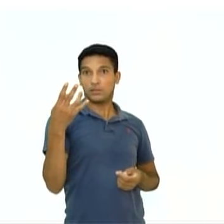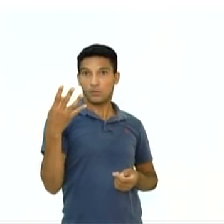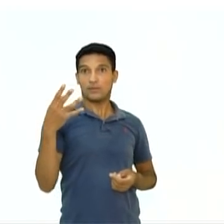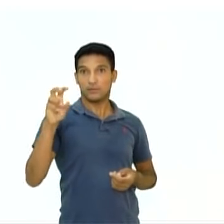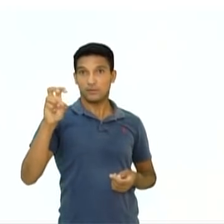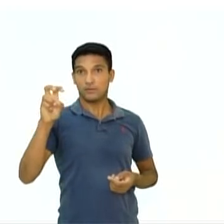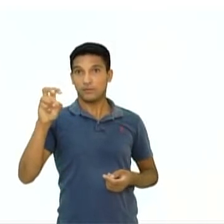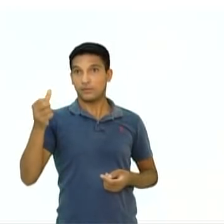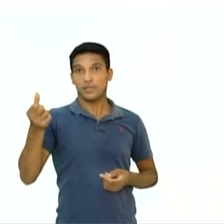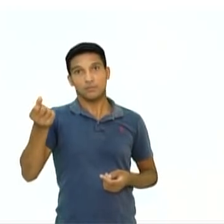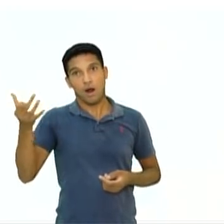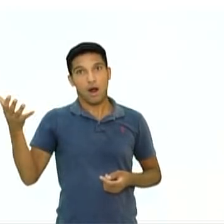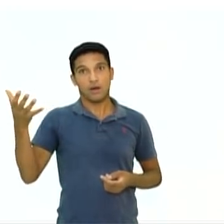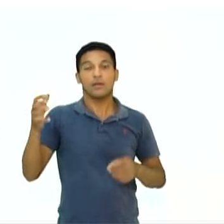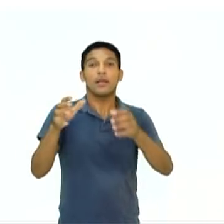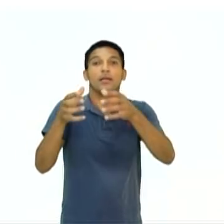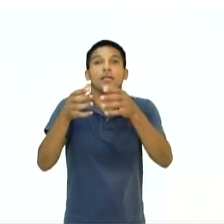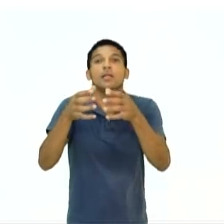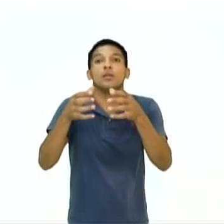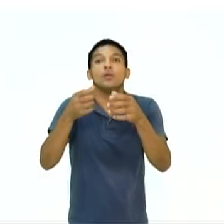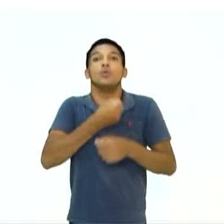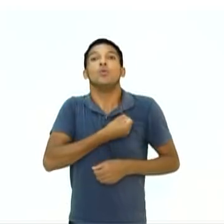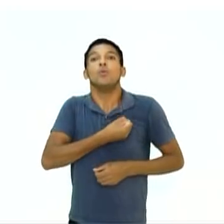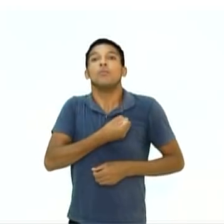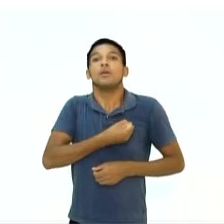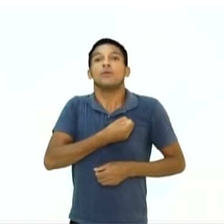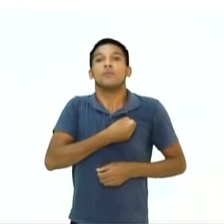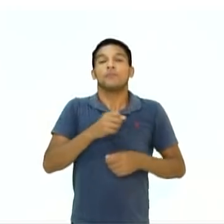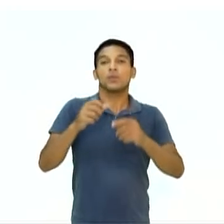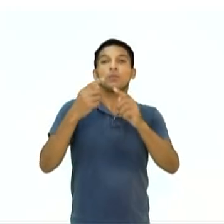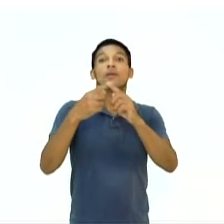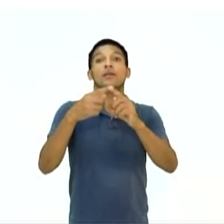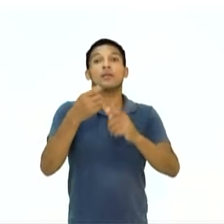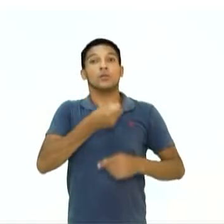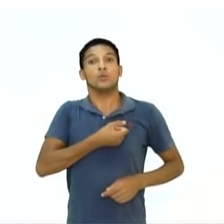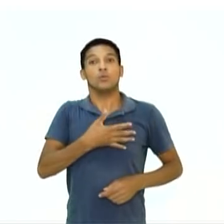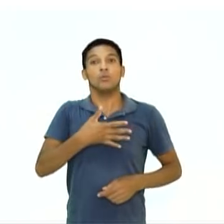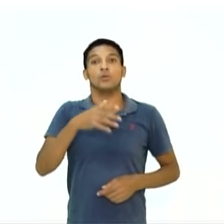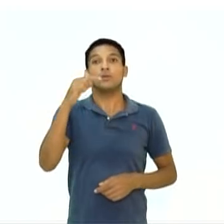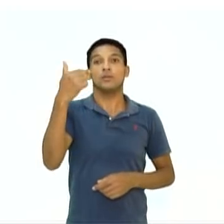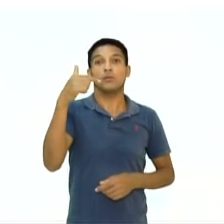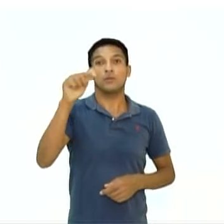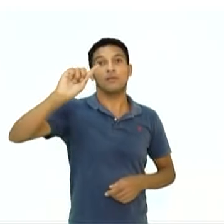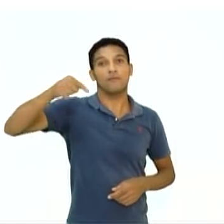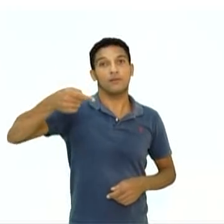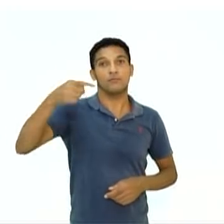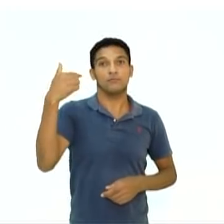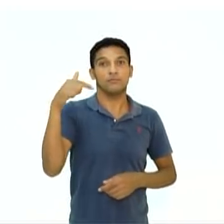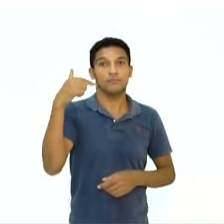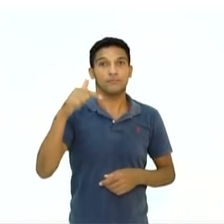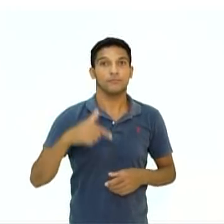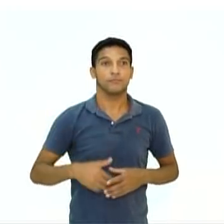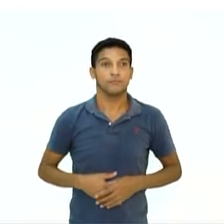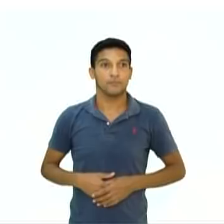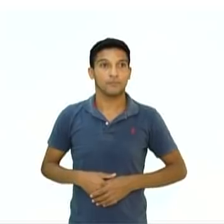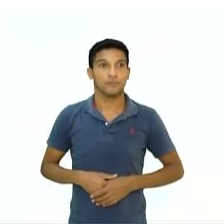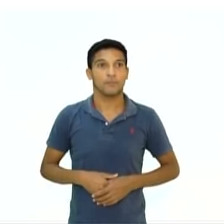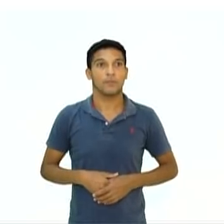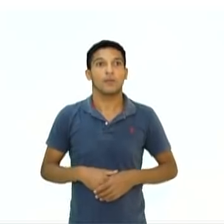dos números naturais, né? É aquele conjunto formado pelos números 0, 1, 2,